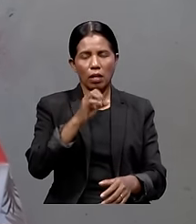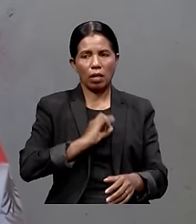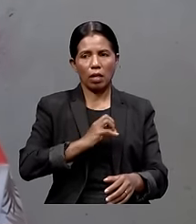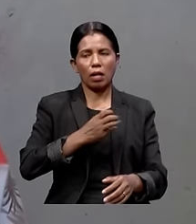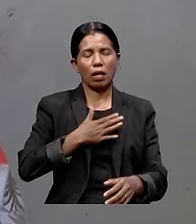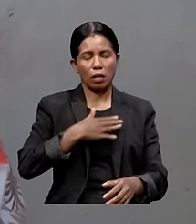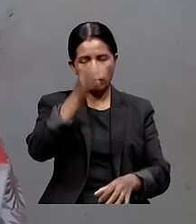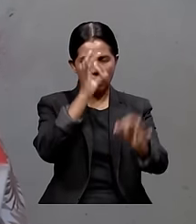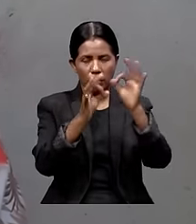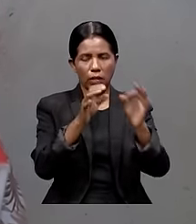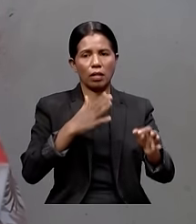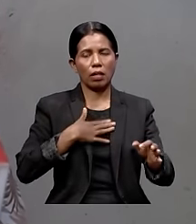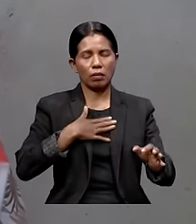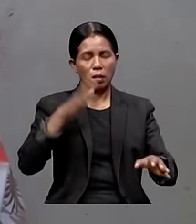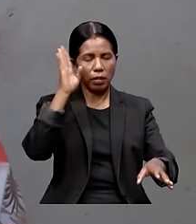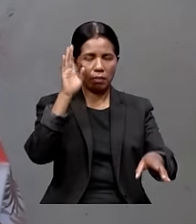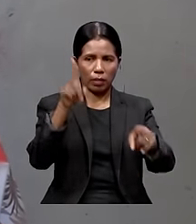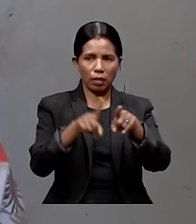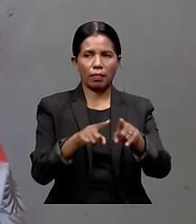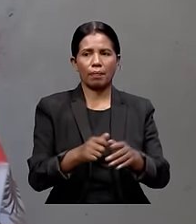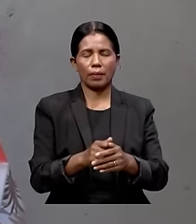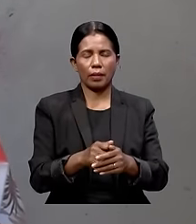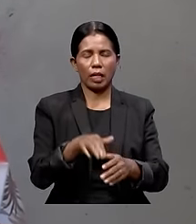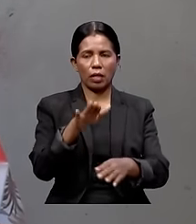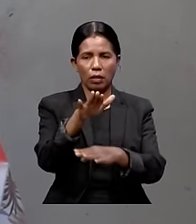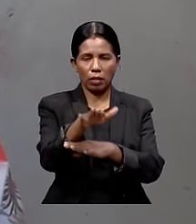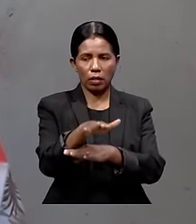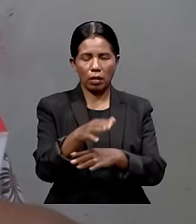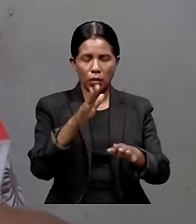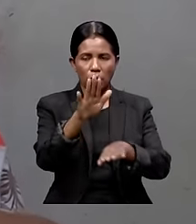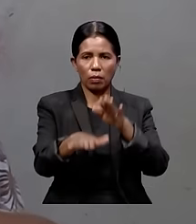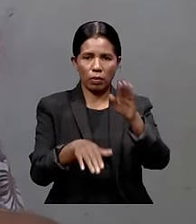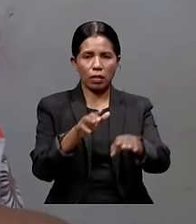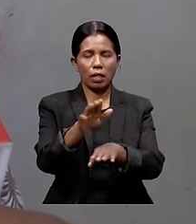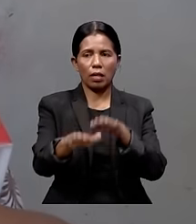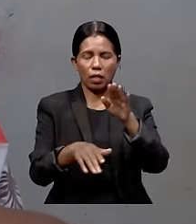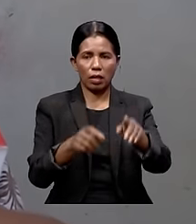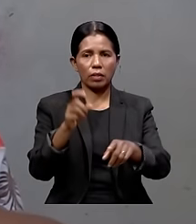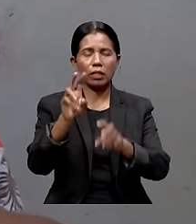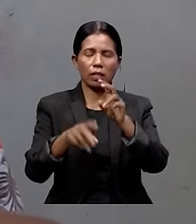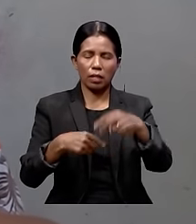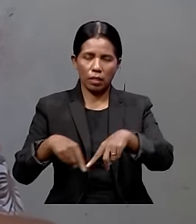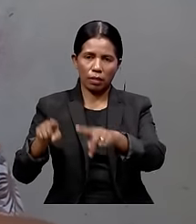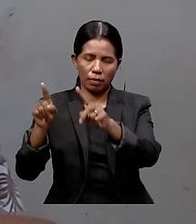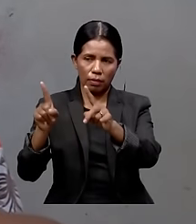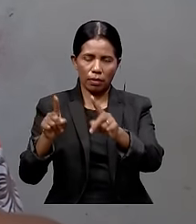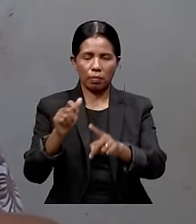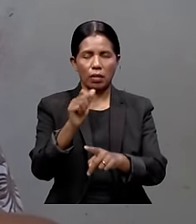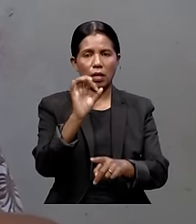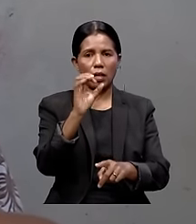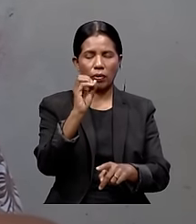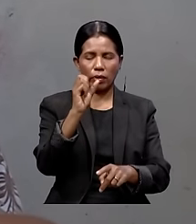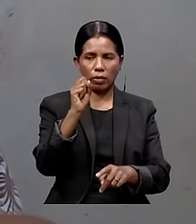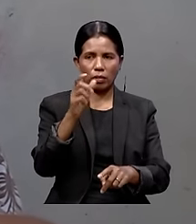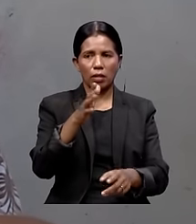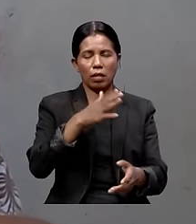bim. Ne maka kori lokrai kira, hansen bolu ni sae ba. Ni mas bolu ni bolu Afonso Rangel ne haune kabe